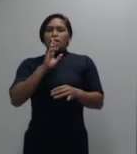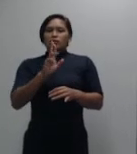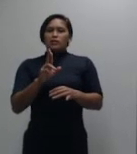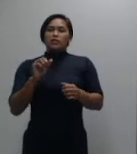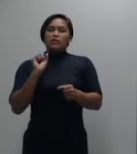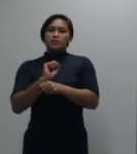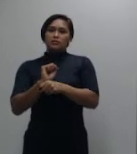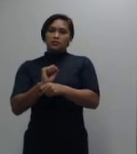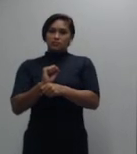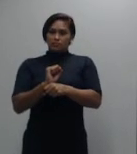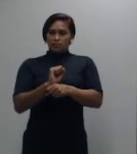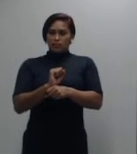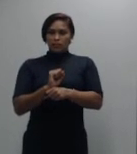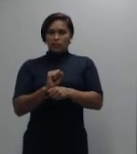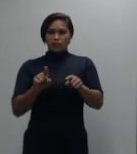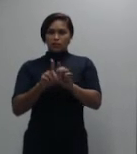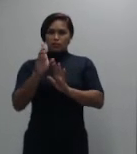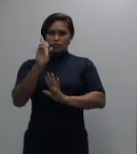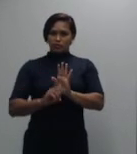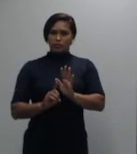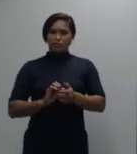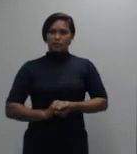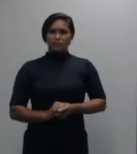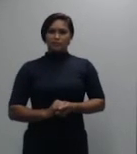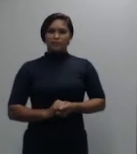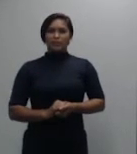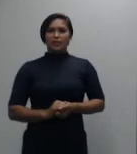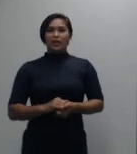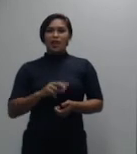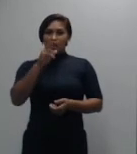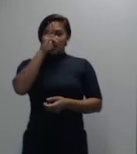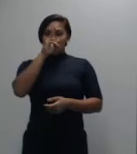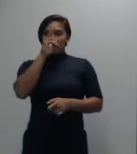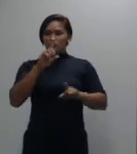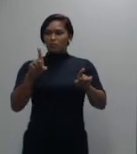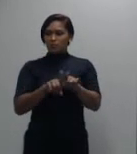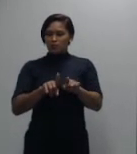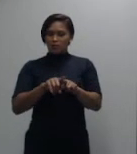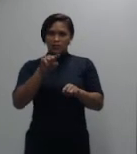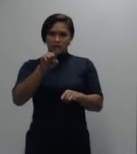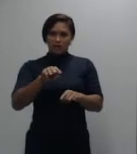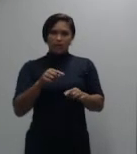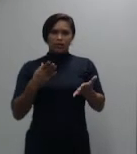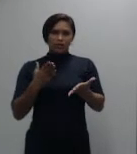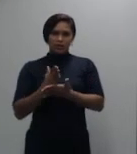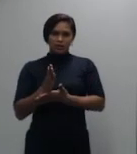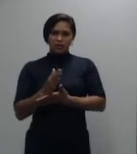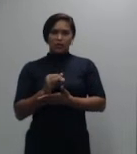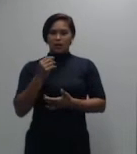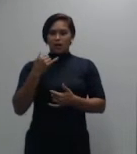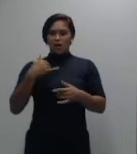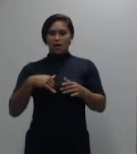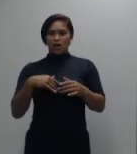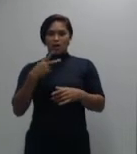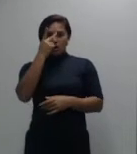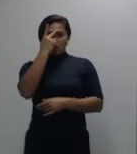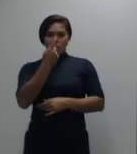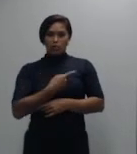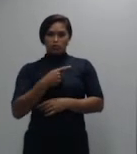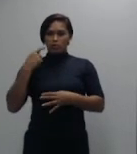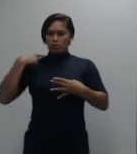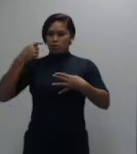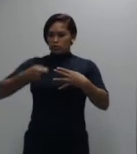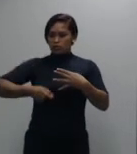esfera subjetiva de direito é sempre bom lembrar que em virtude da Autonomia de que gostam juízo delibatório